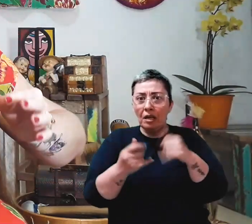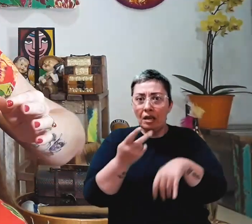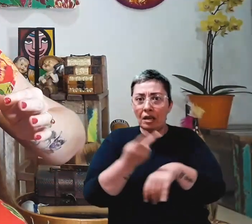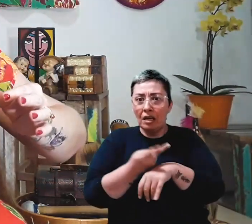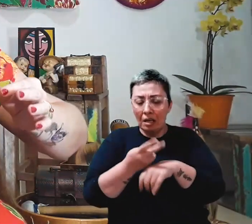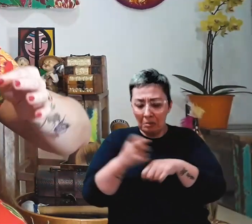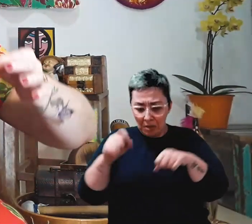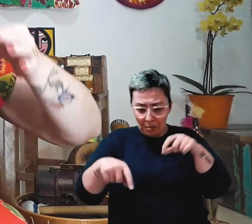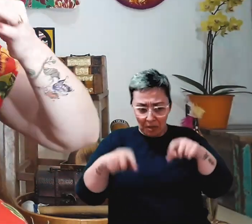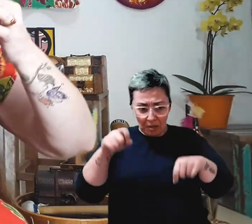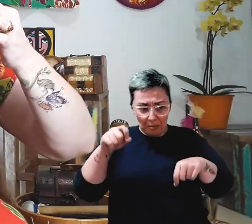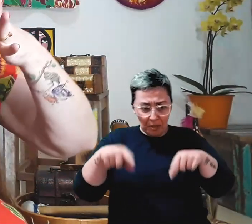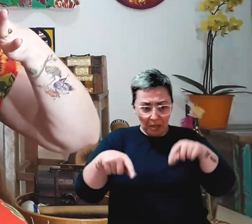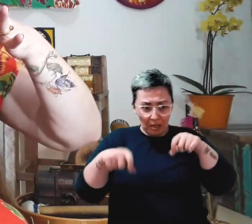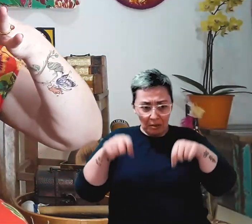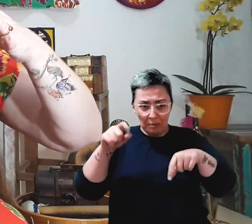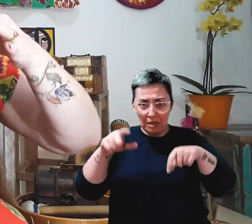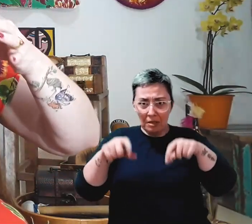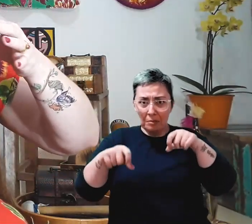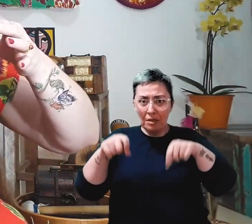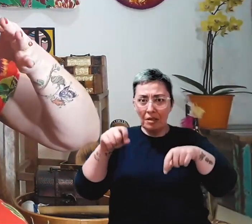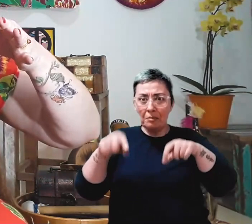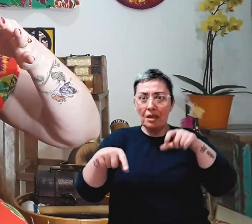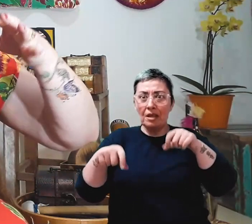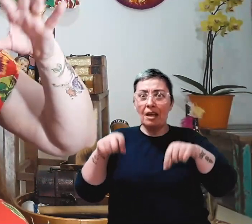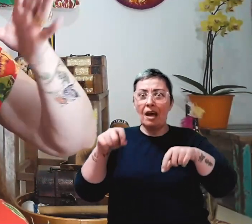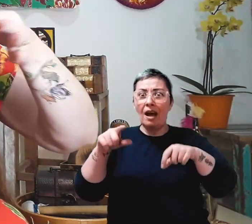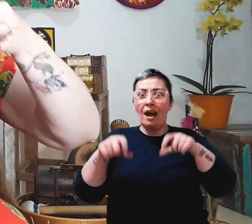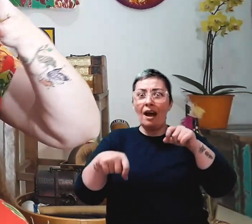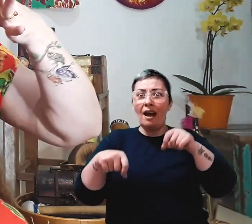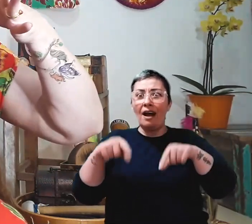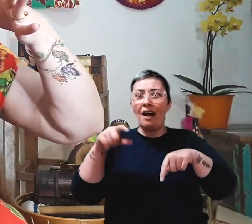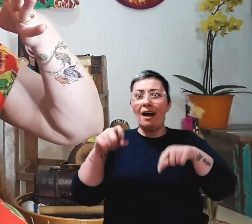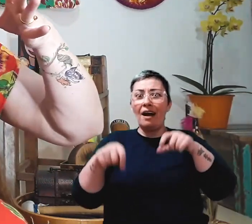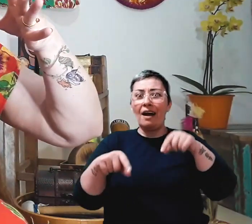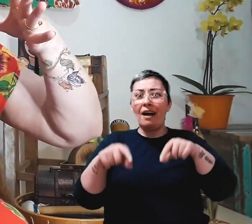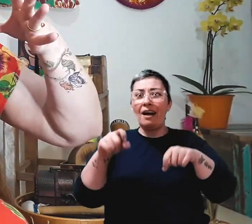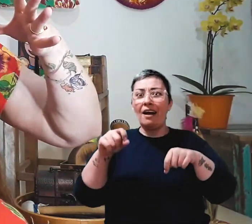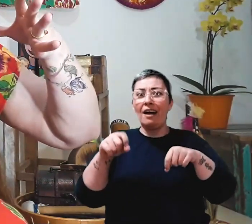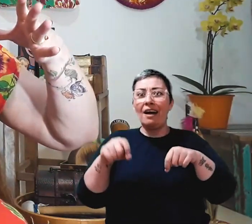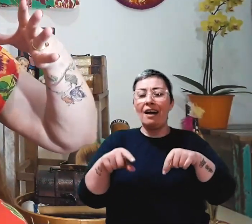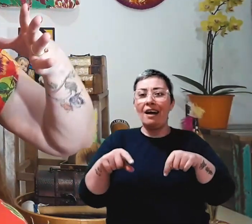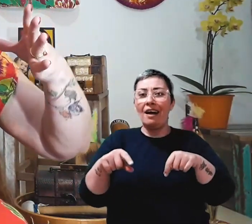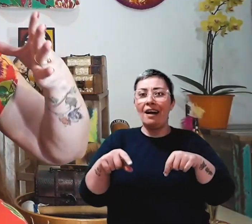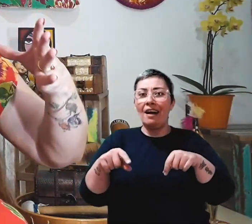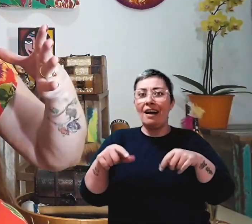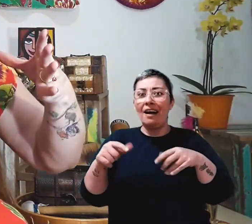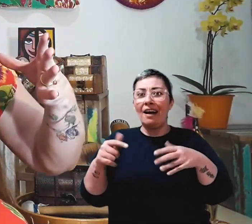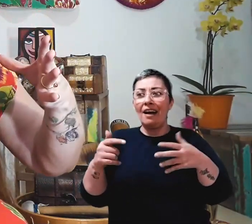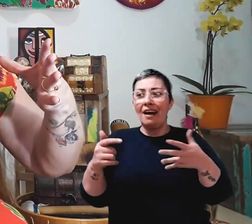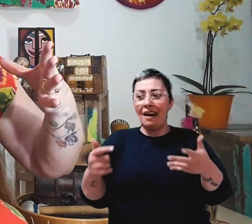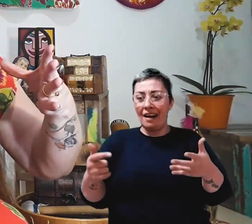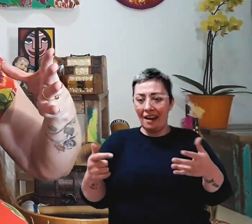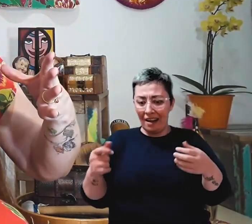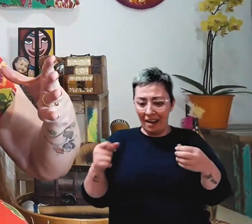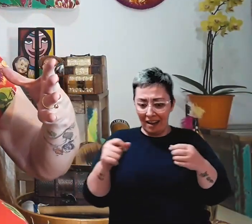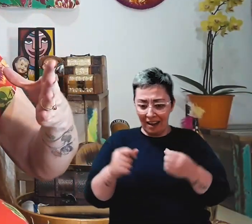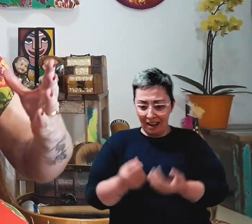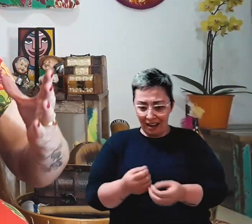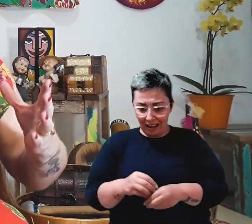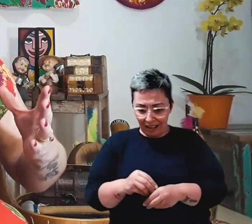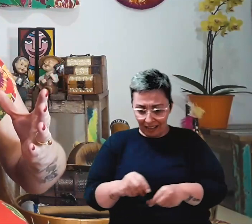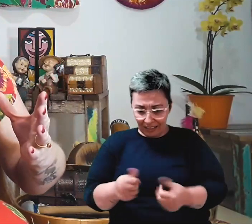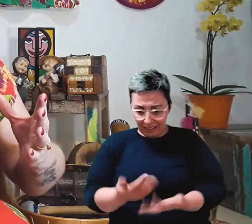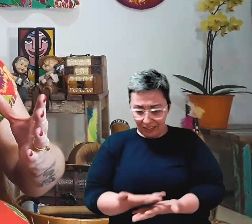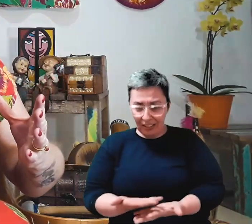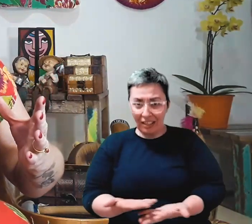terra. Plim, plim, plim, plim. E ao cair na terra,